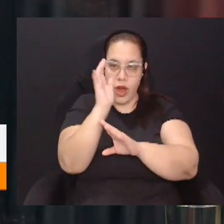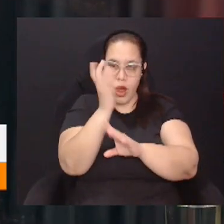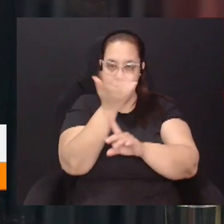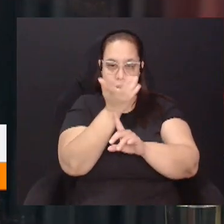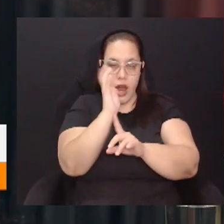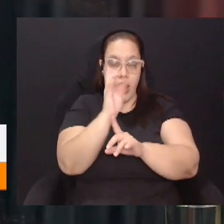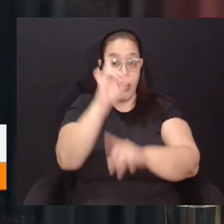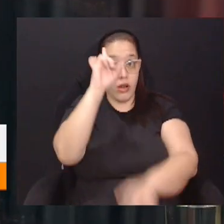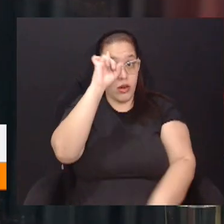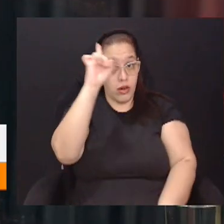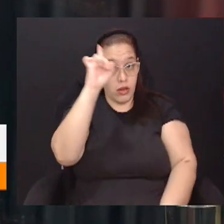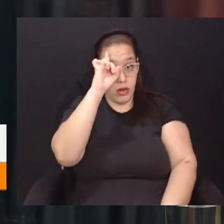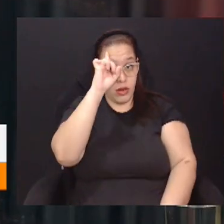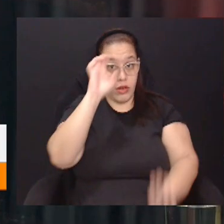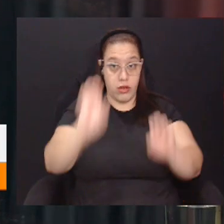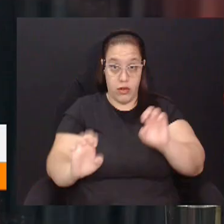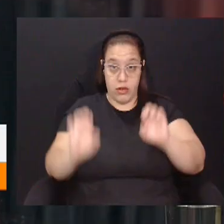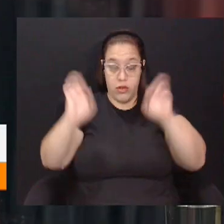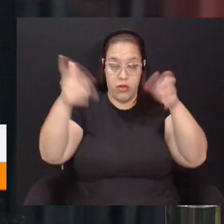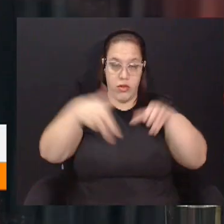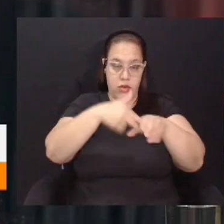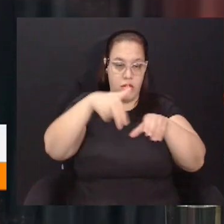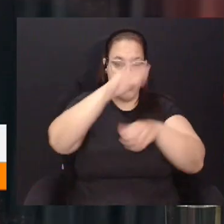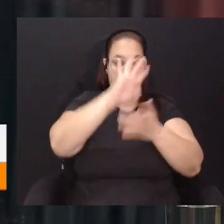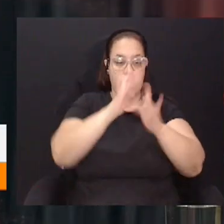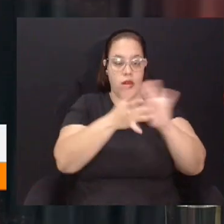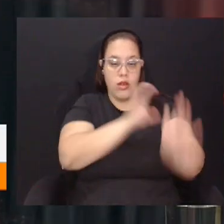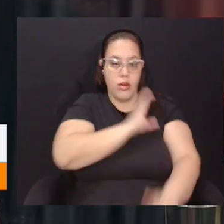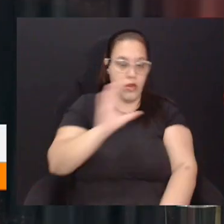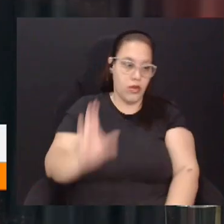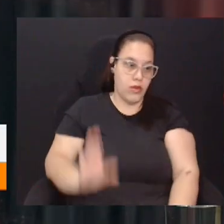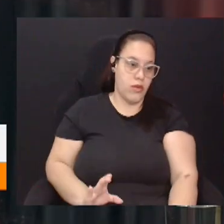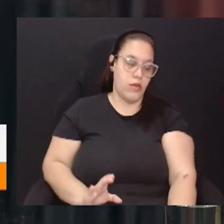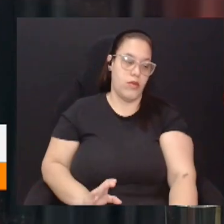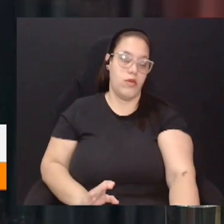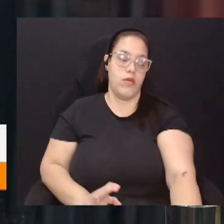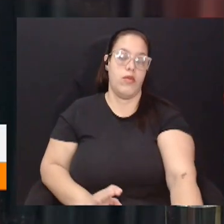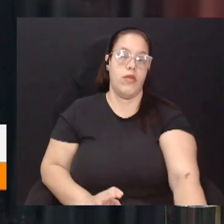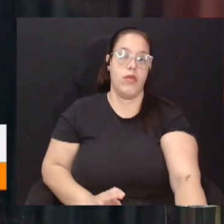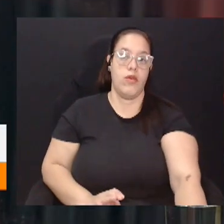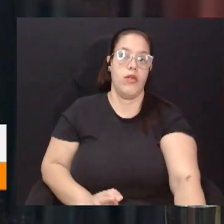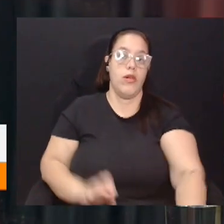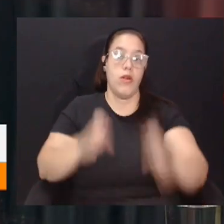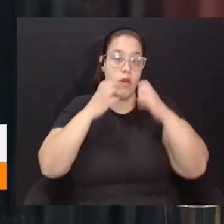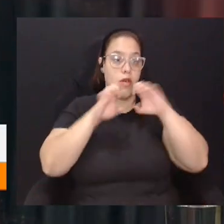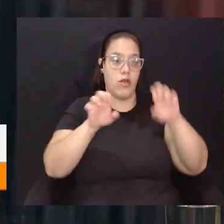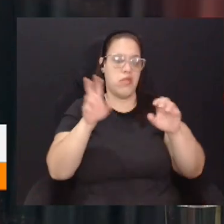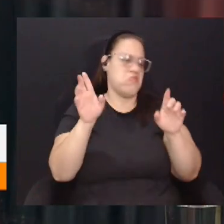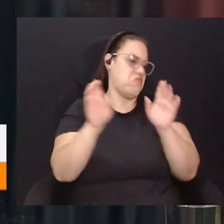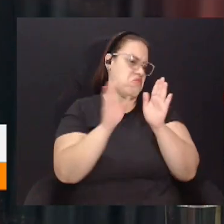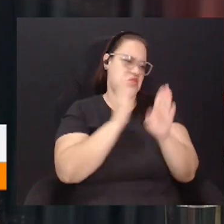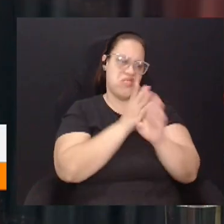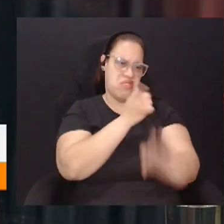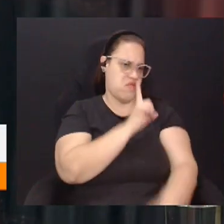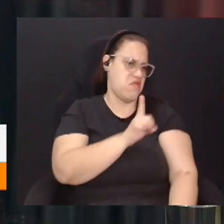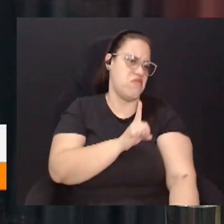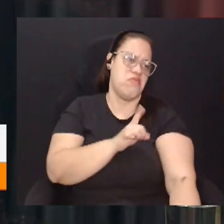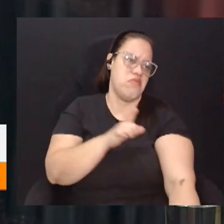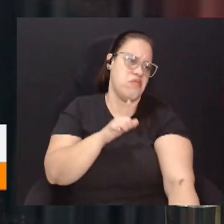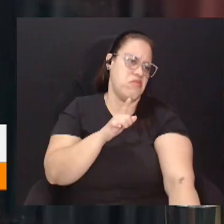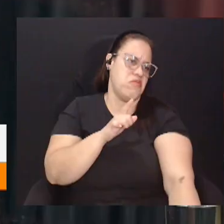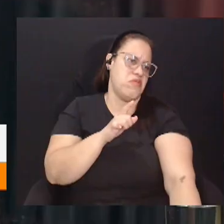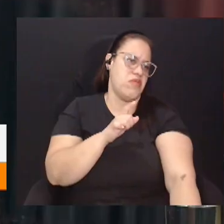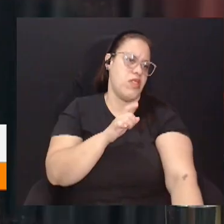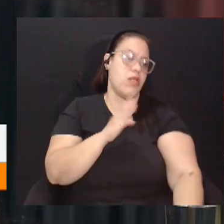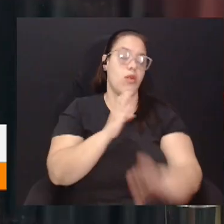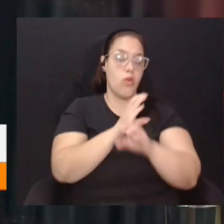da comemoração da ressurreição de Cristo. Uhum, Entre os evangélicos você não vai encontrar isso, mas uhum, você encontra cultos, né,